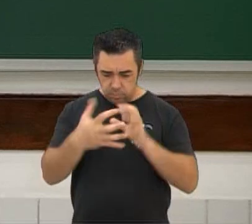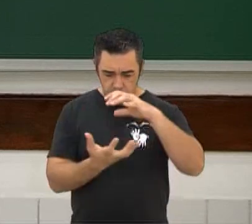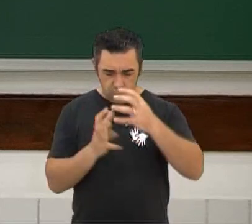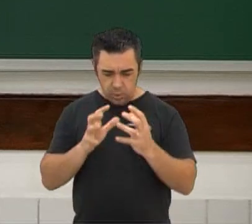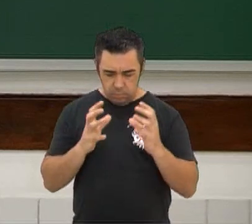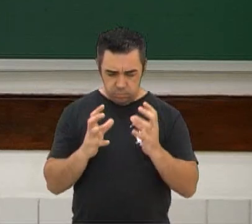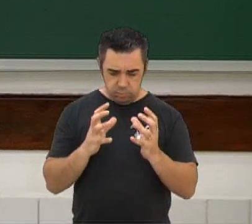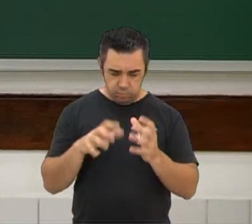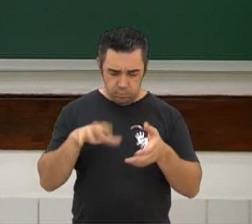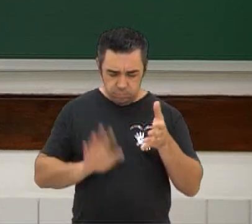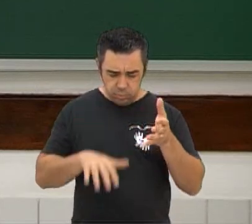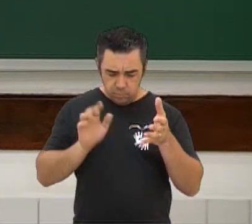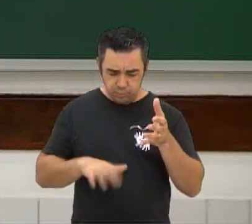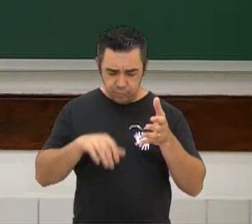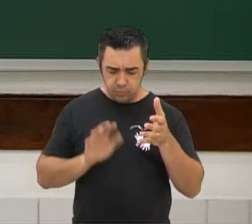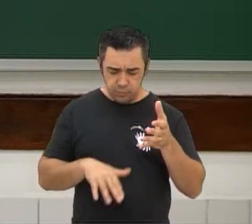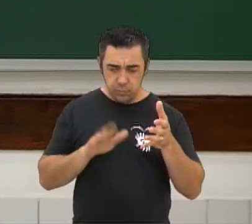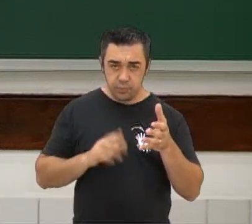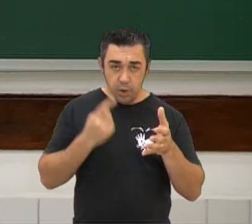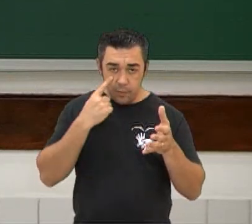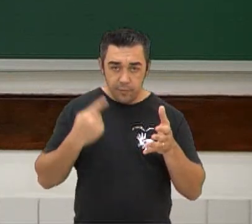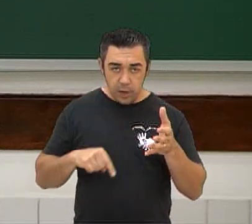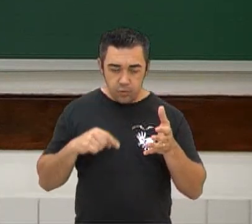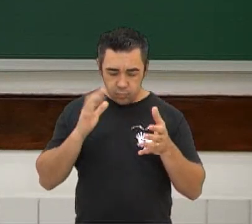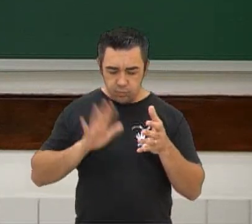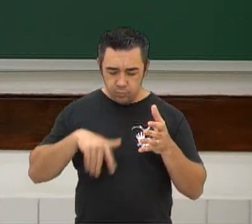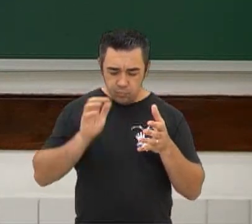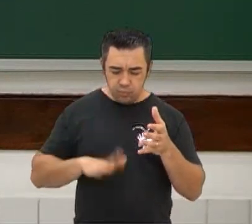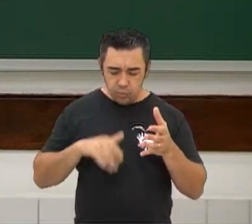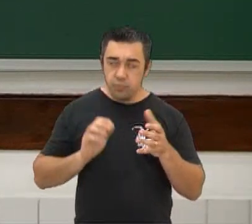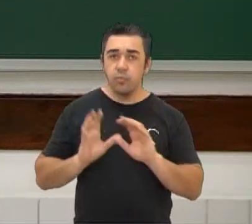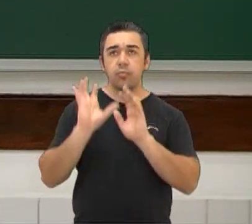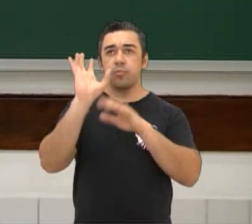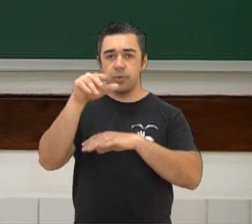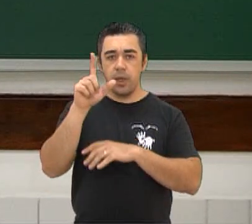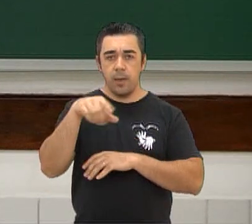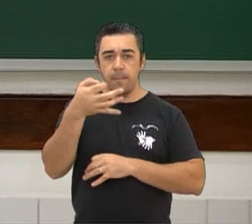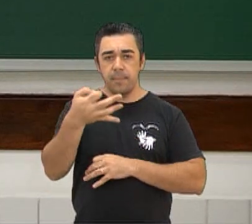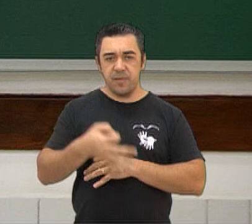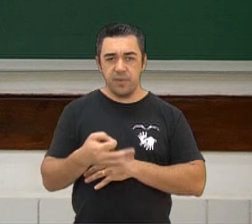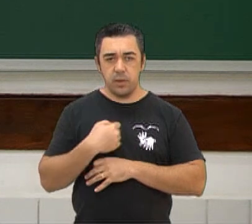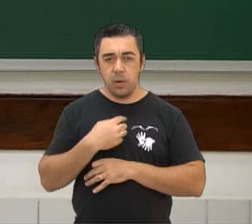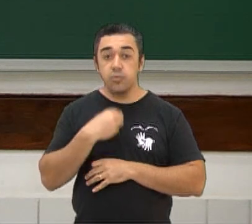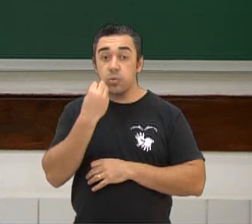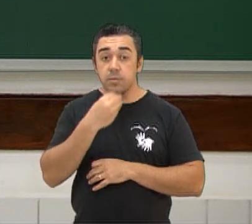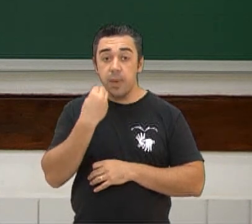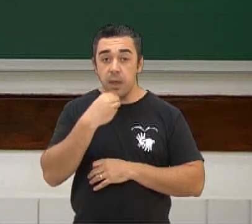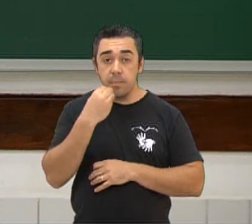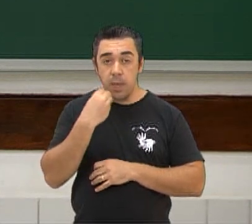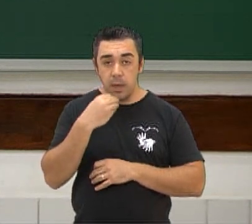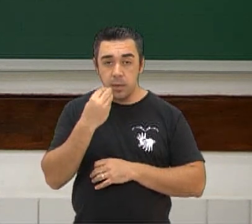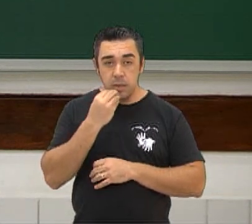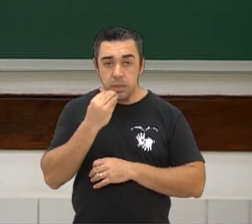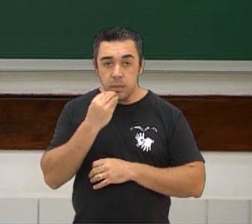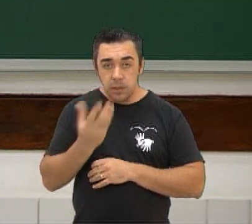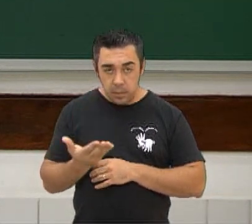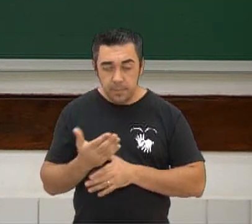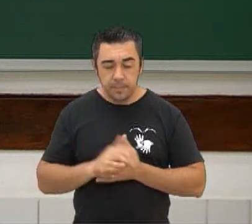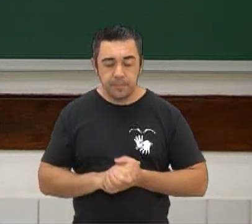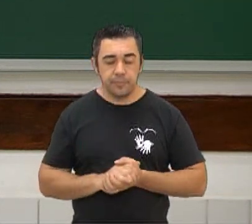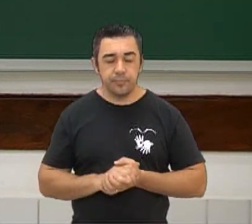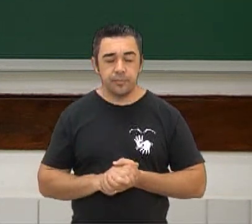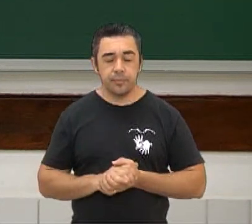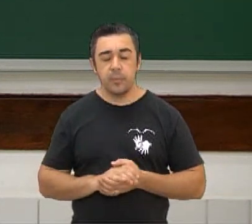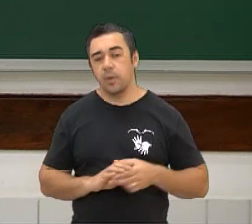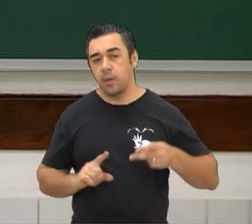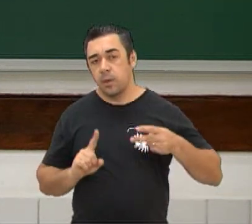e começar a jogar e ver essa bola de basquete. Esse é o conhecimento perfeito que eu estou experimentando agora. O